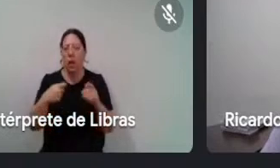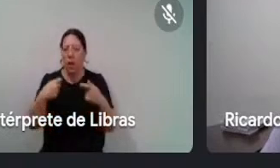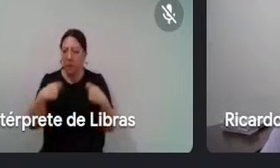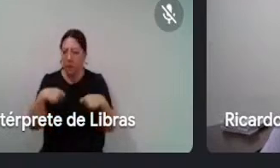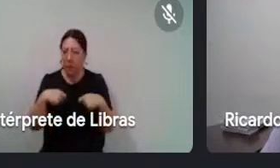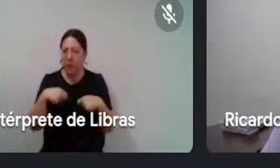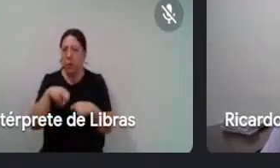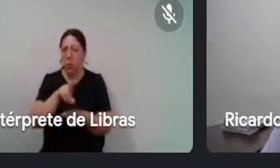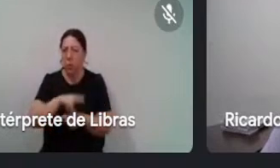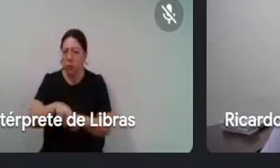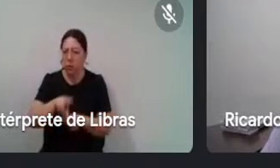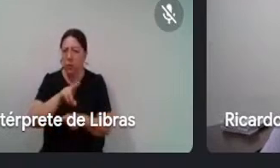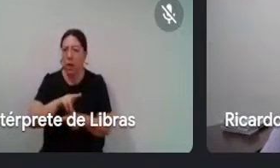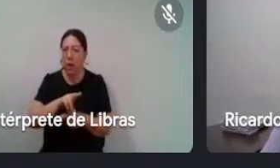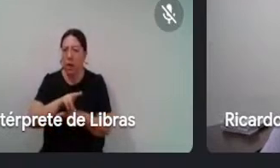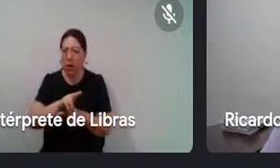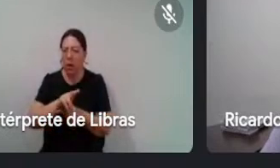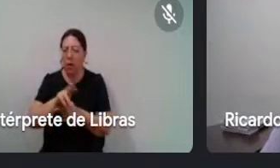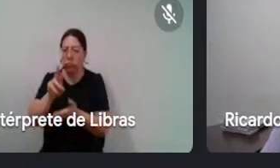de recursos públicos